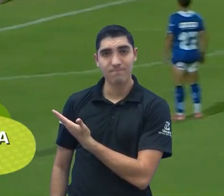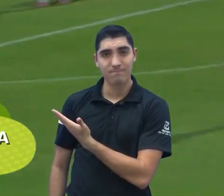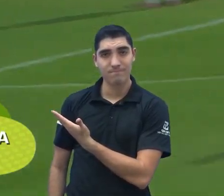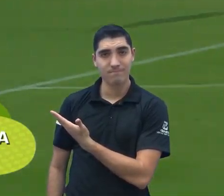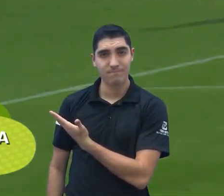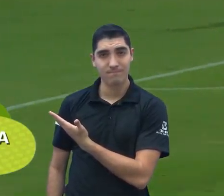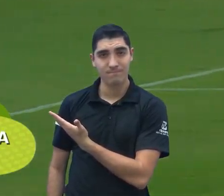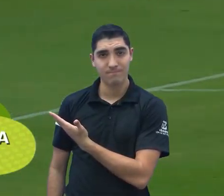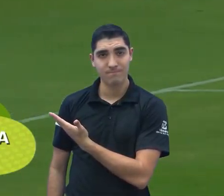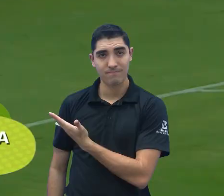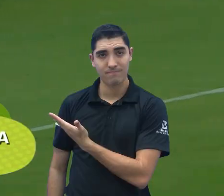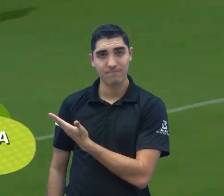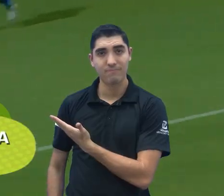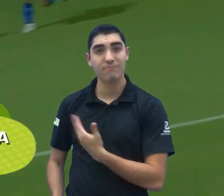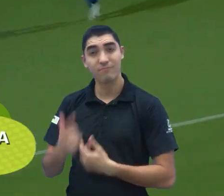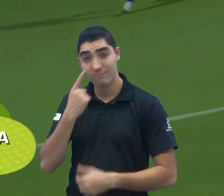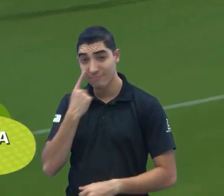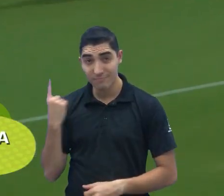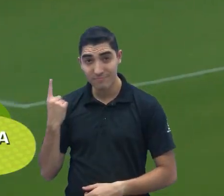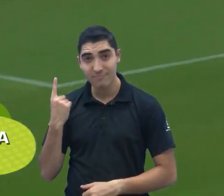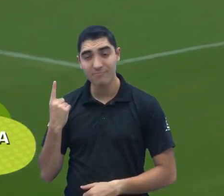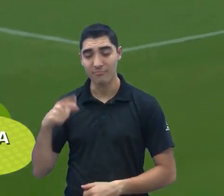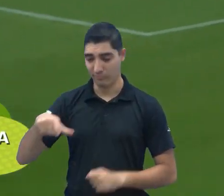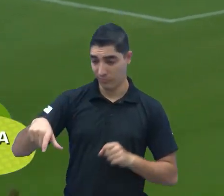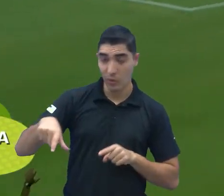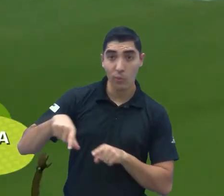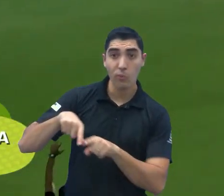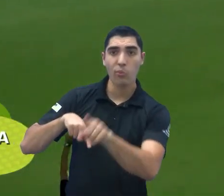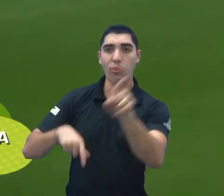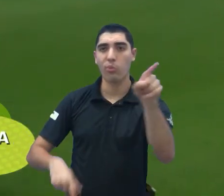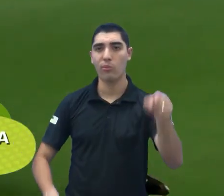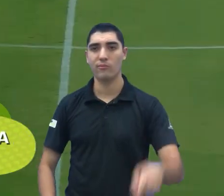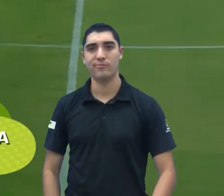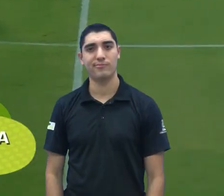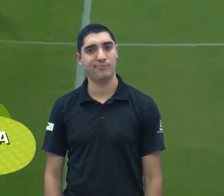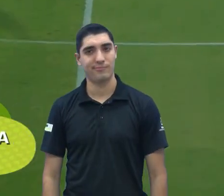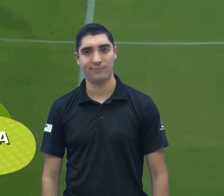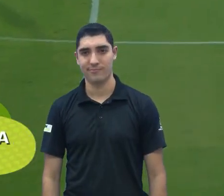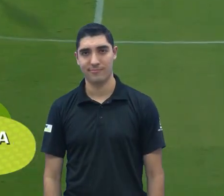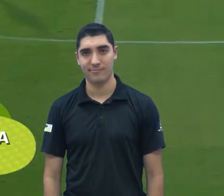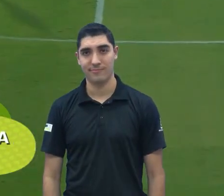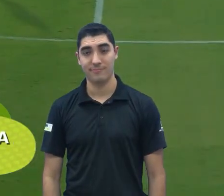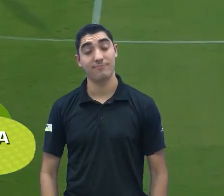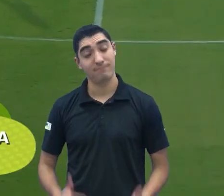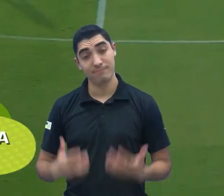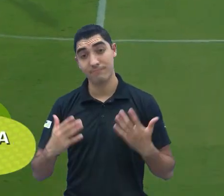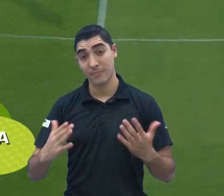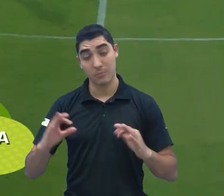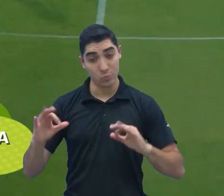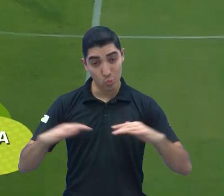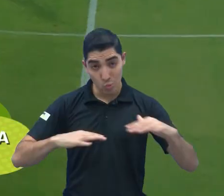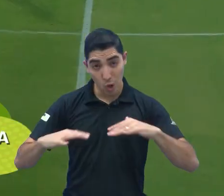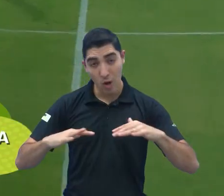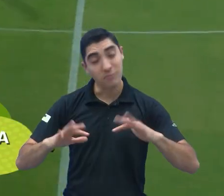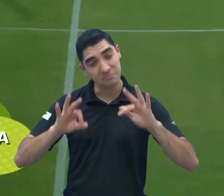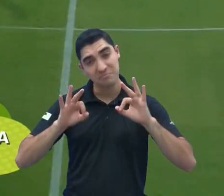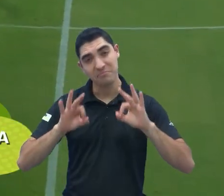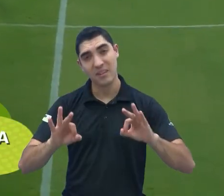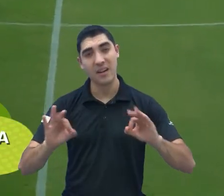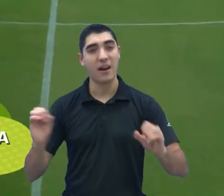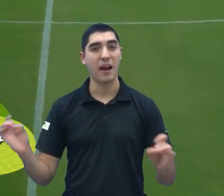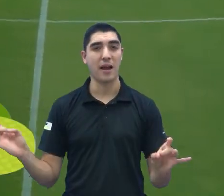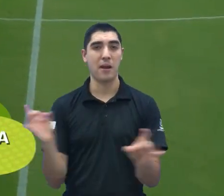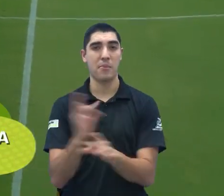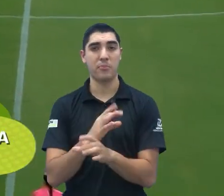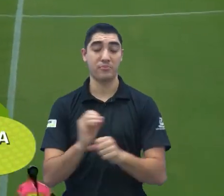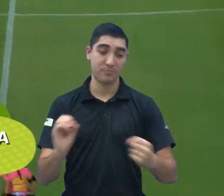conseguiu a proeza de mandar para a lateral. Fim de papo no Martins Pereira para a decepção